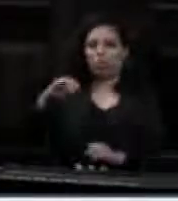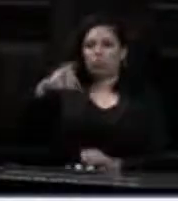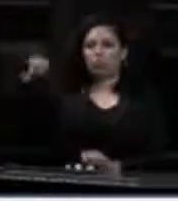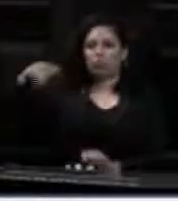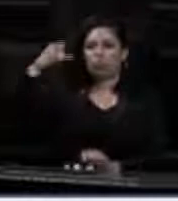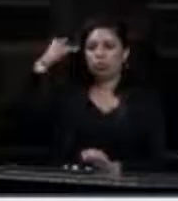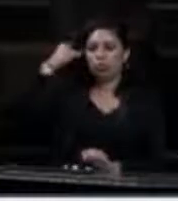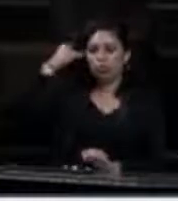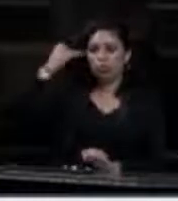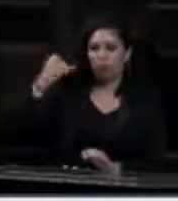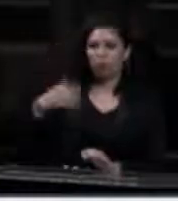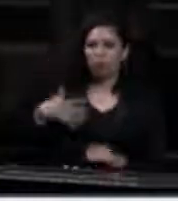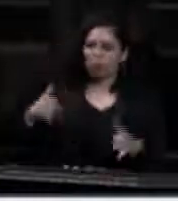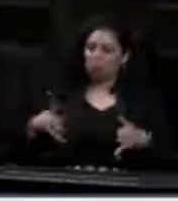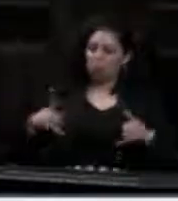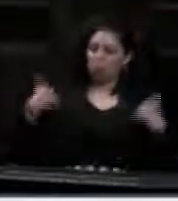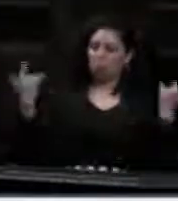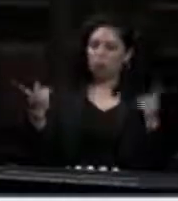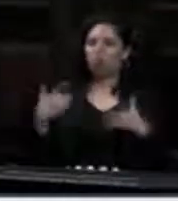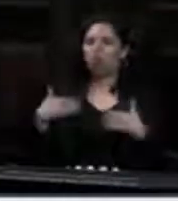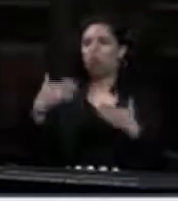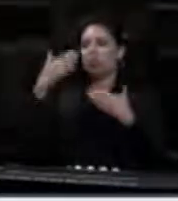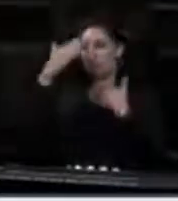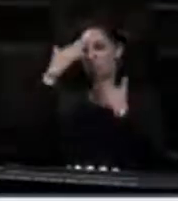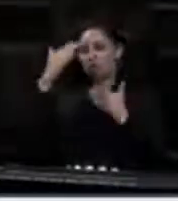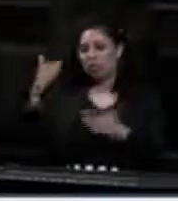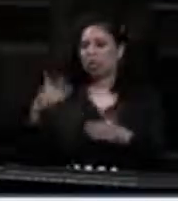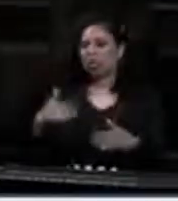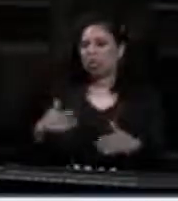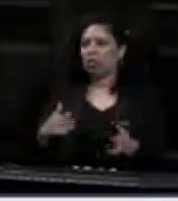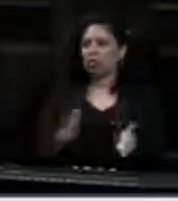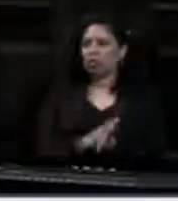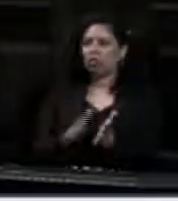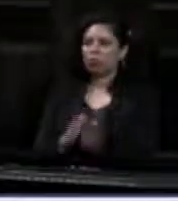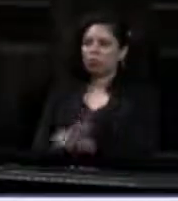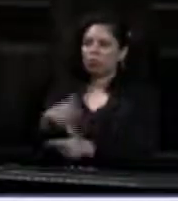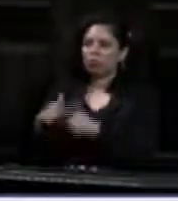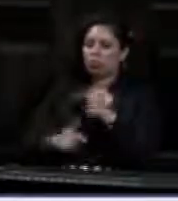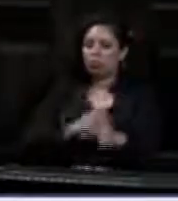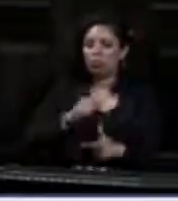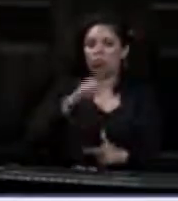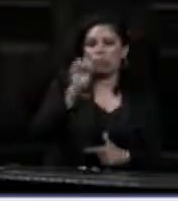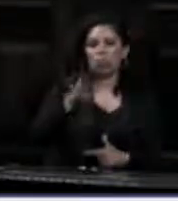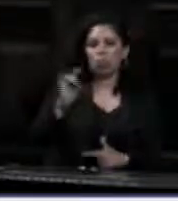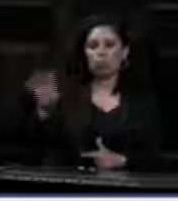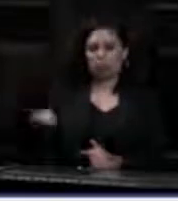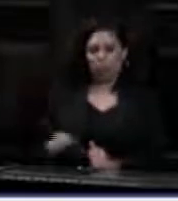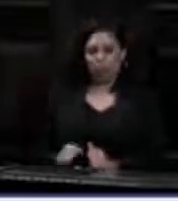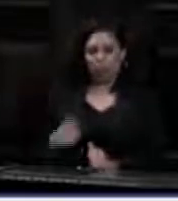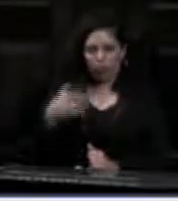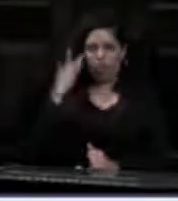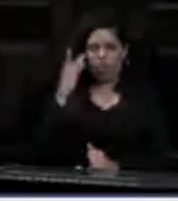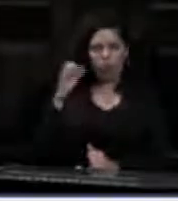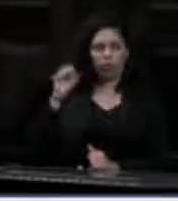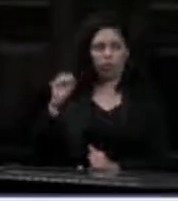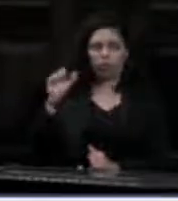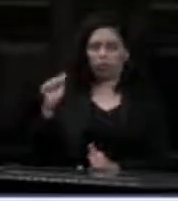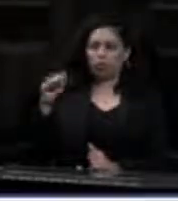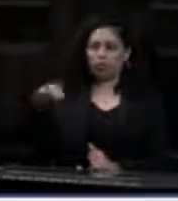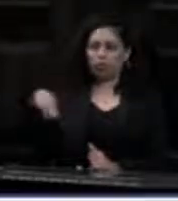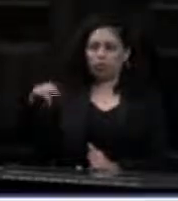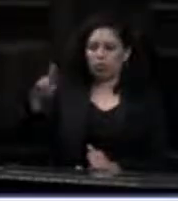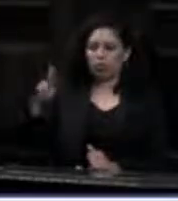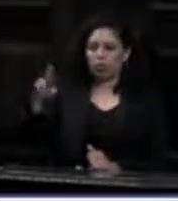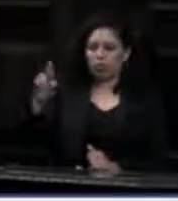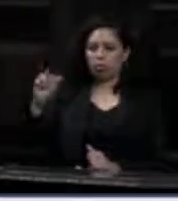muito carinho, admiro o trabalho de vocês e digo mais, que os samurais possam inspirar